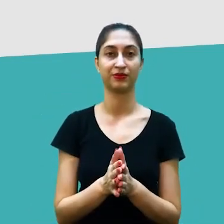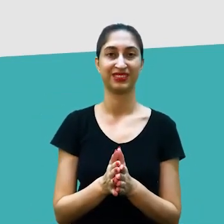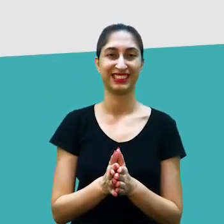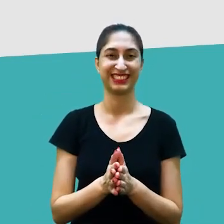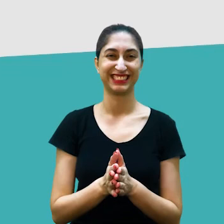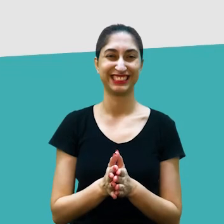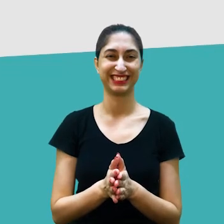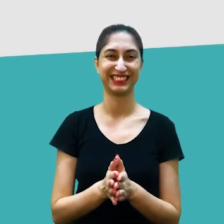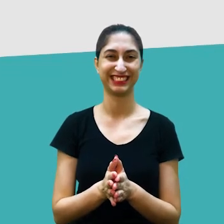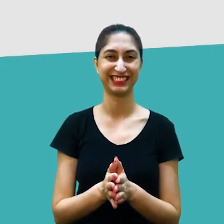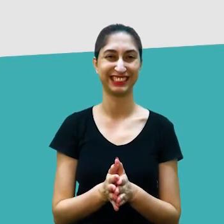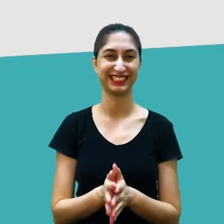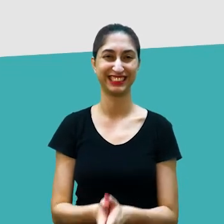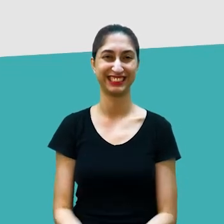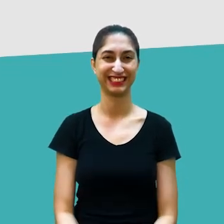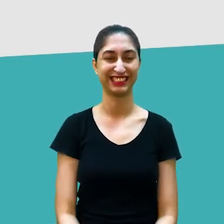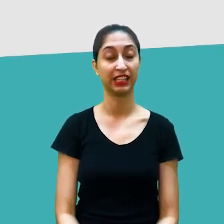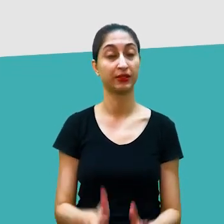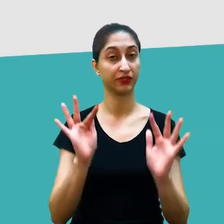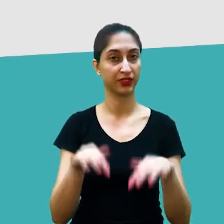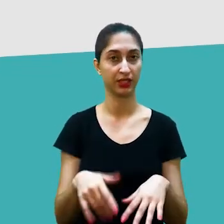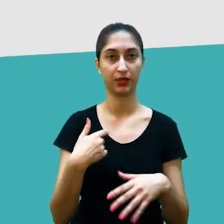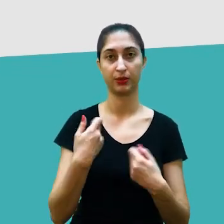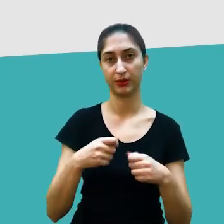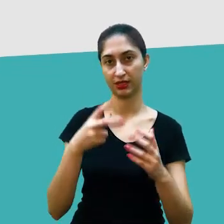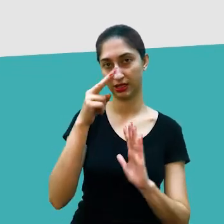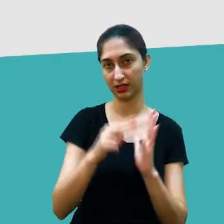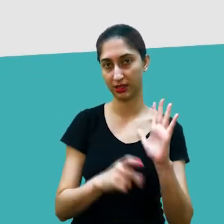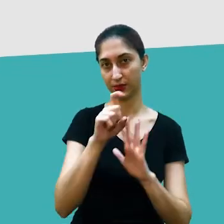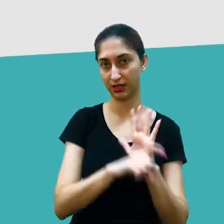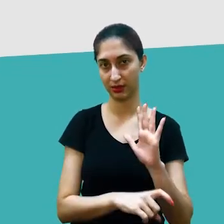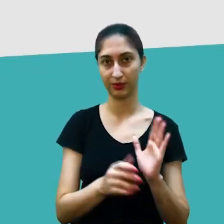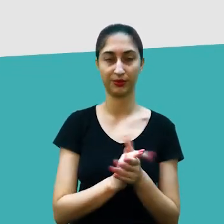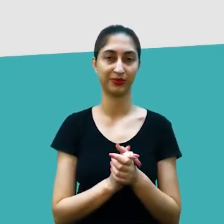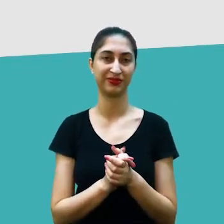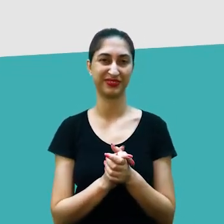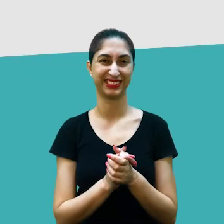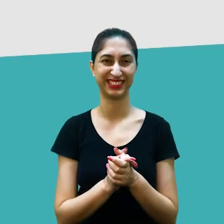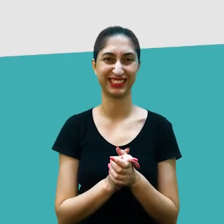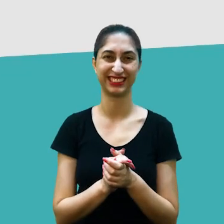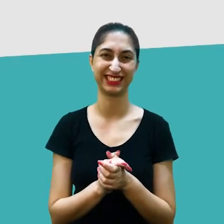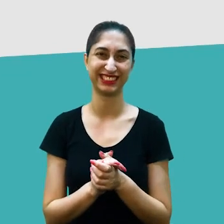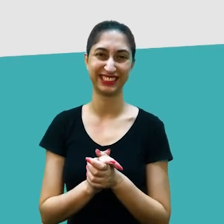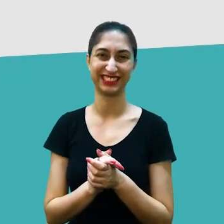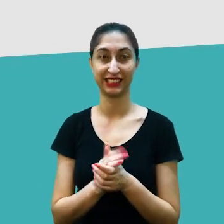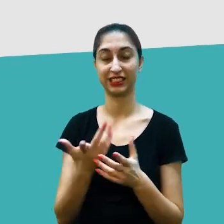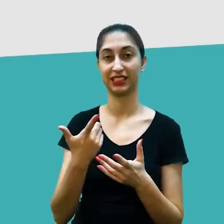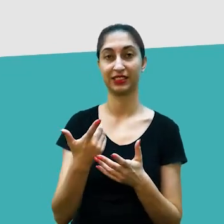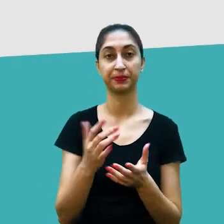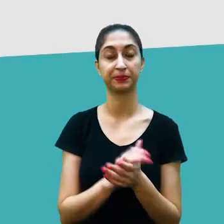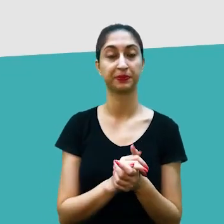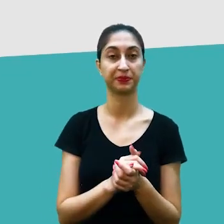Opa, onde está meu texto? Para encerrar, eu preciso ler um textinho aqui de encerramento que sumiu da minha tela. Vamos